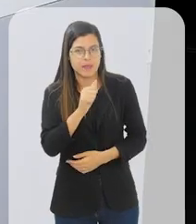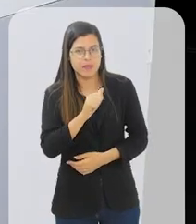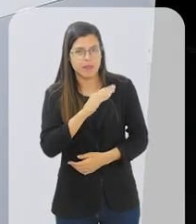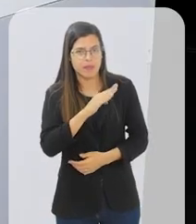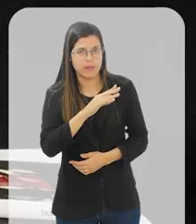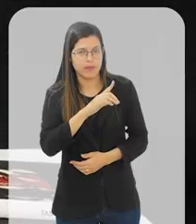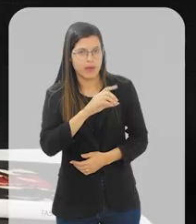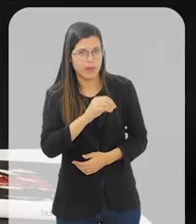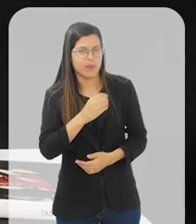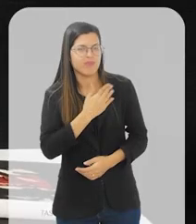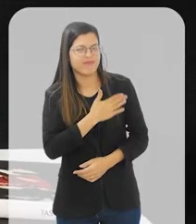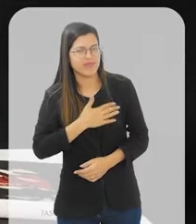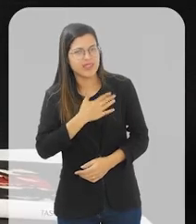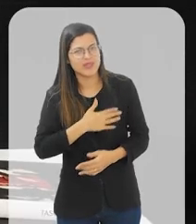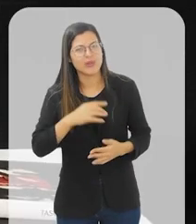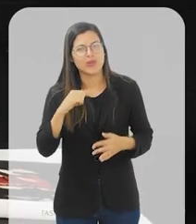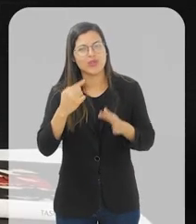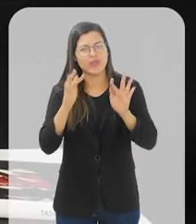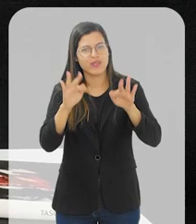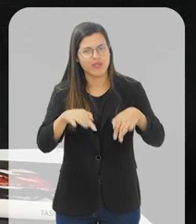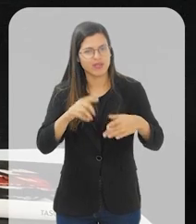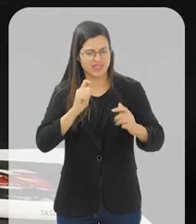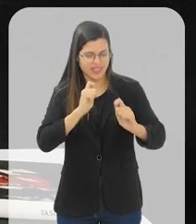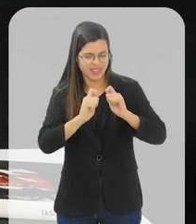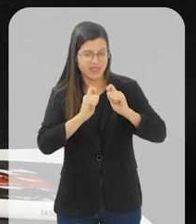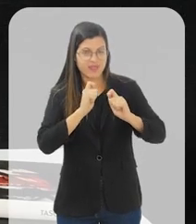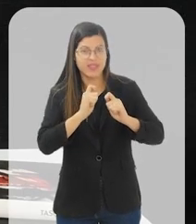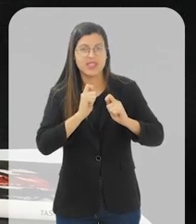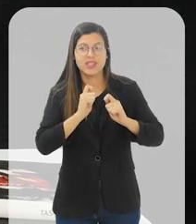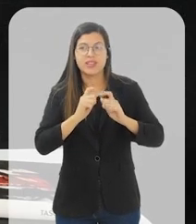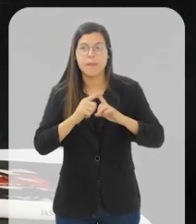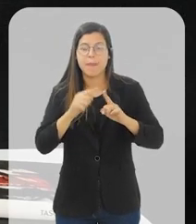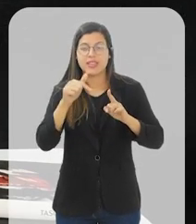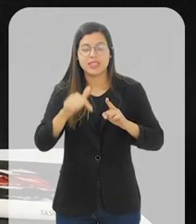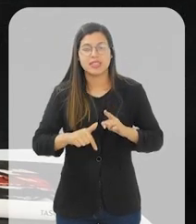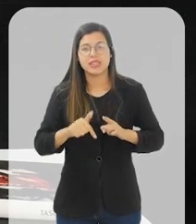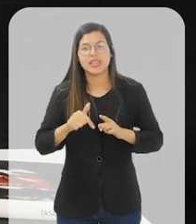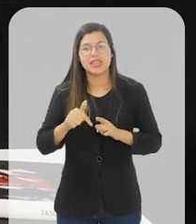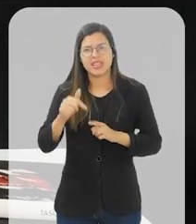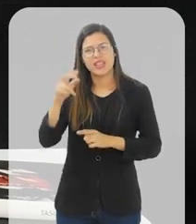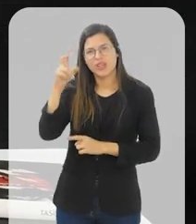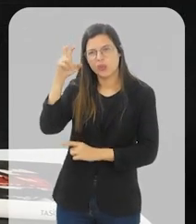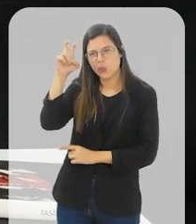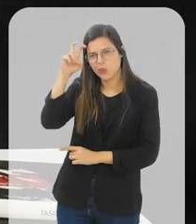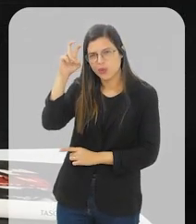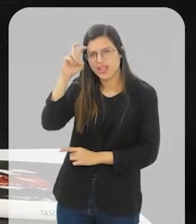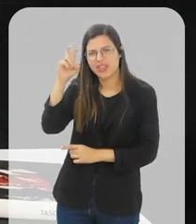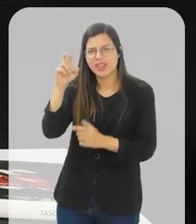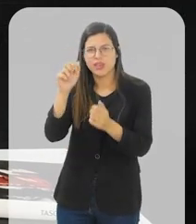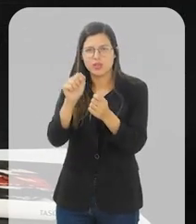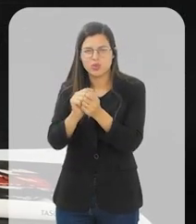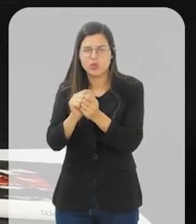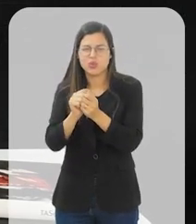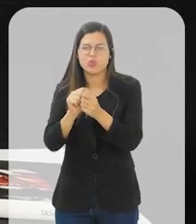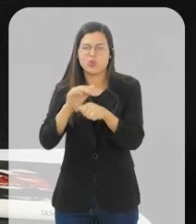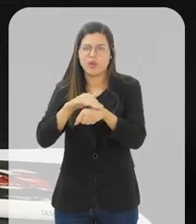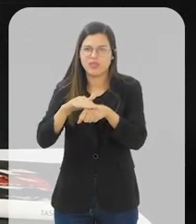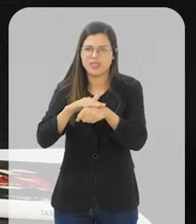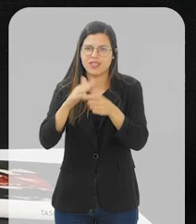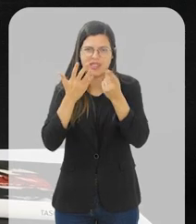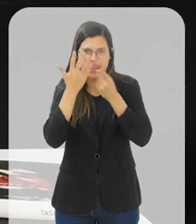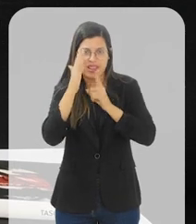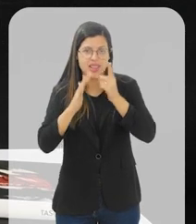Pablo, foi um prazer muito grande. Nós estamos chegando lá no finalzinho da nossa entrevista. Mas aqui no Quintas com Quintais temos sempre uma